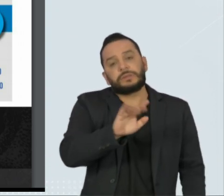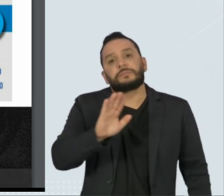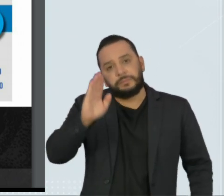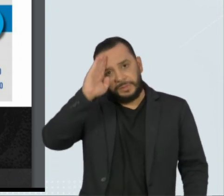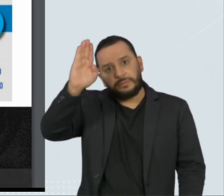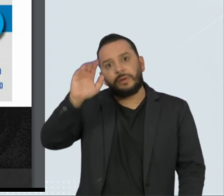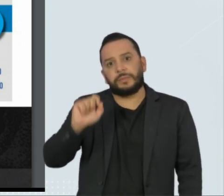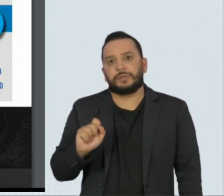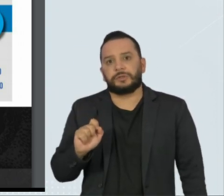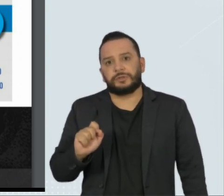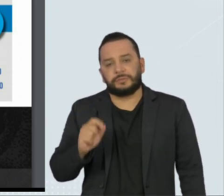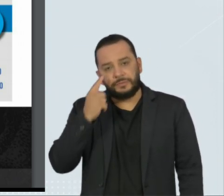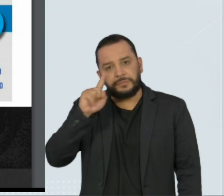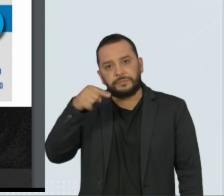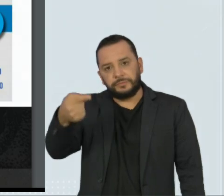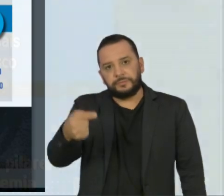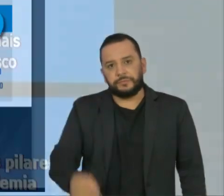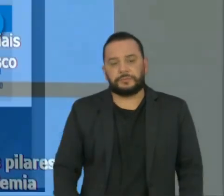Próximo.